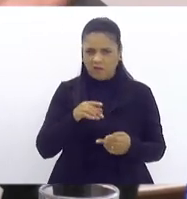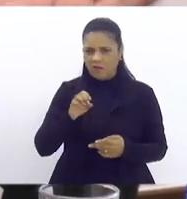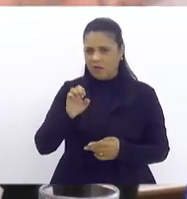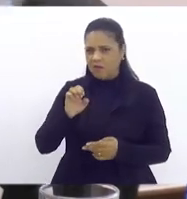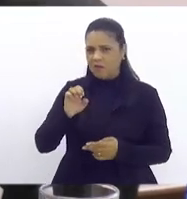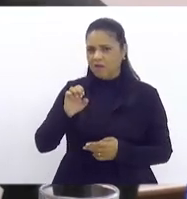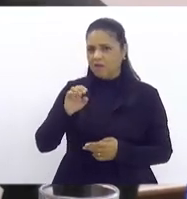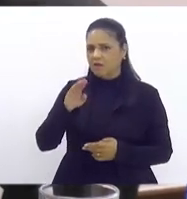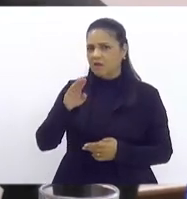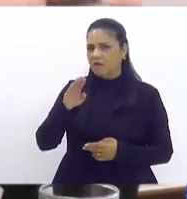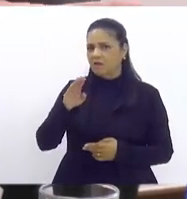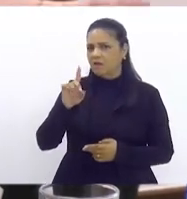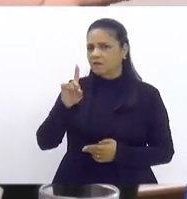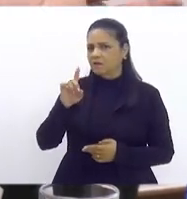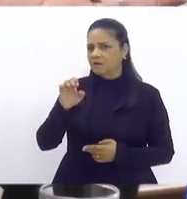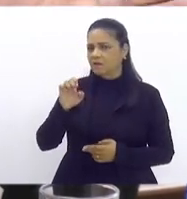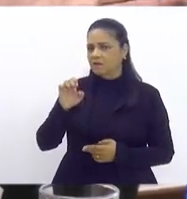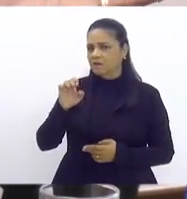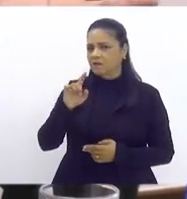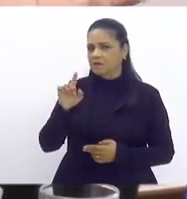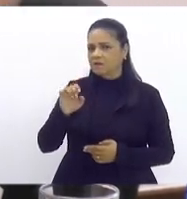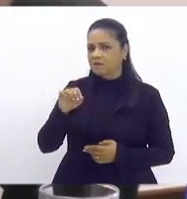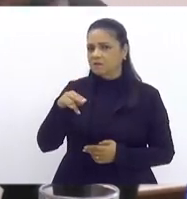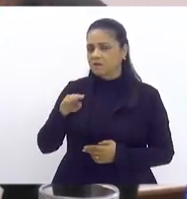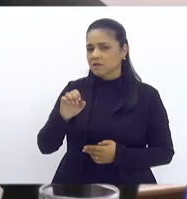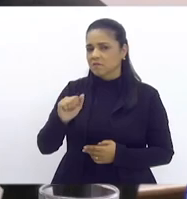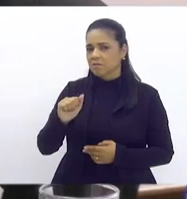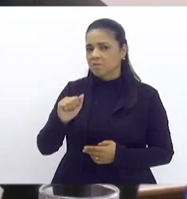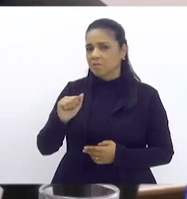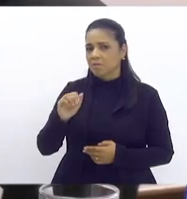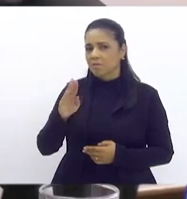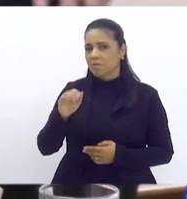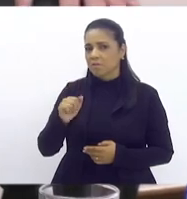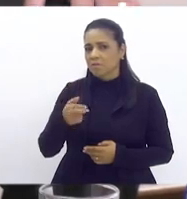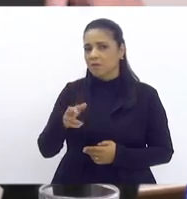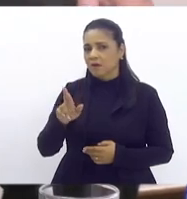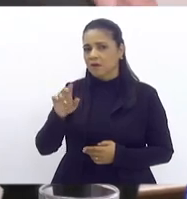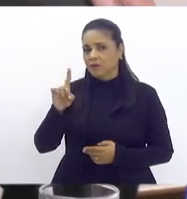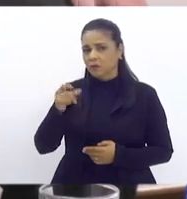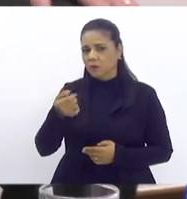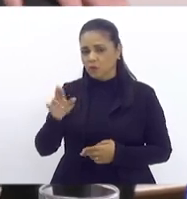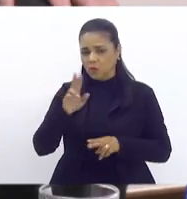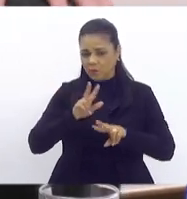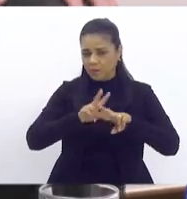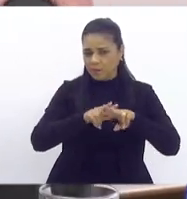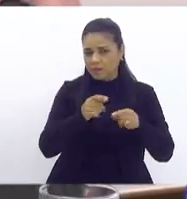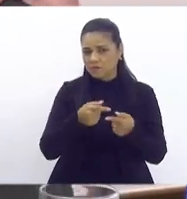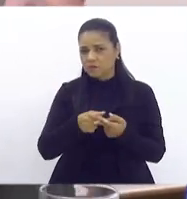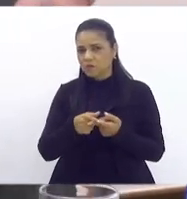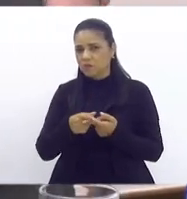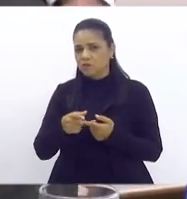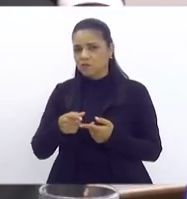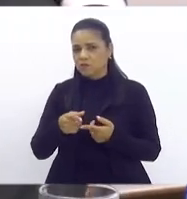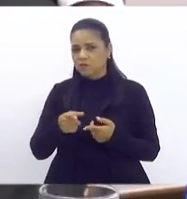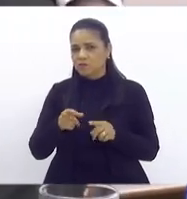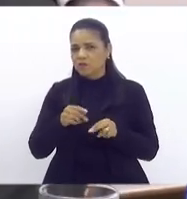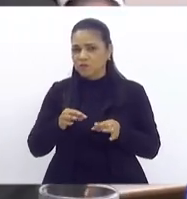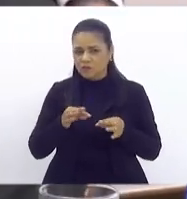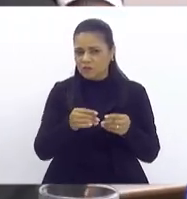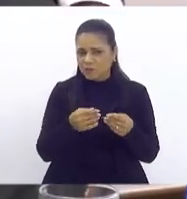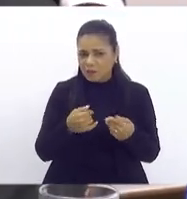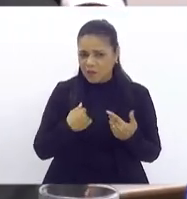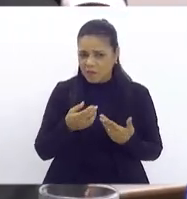Algemado pera aí como é que estão algemando todo mundo aí eles vão limitar o trabalho da polícia ou seja o jud